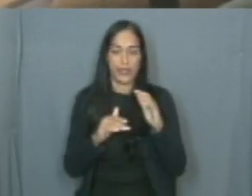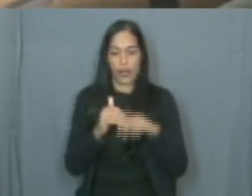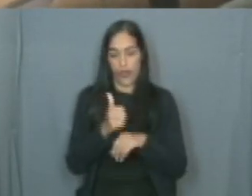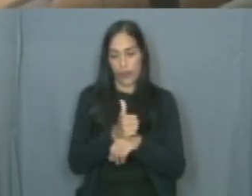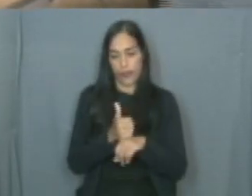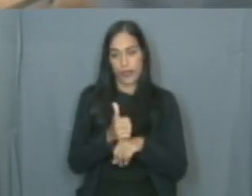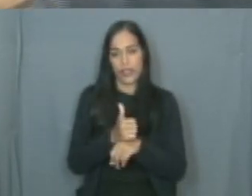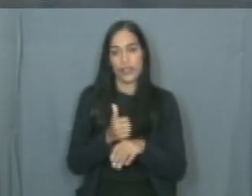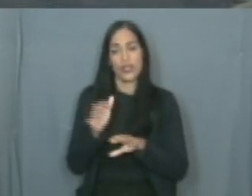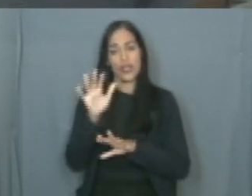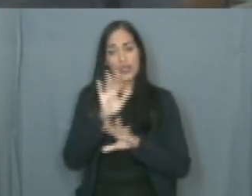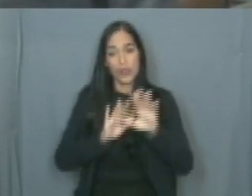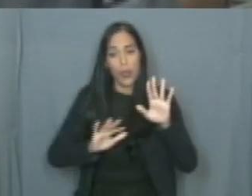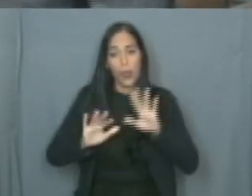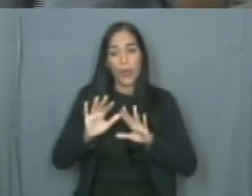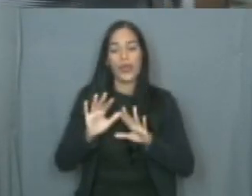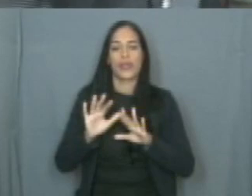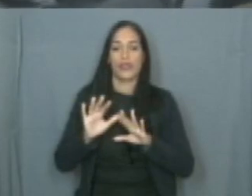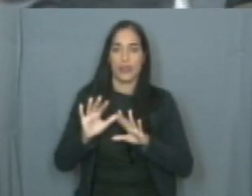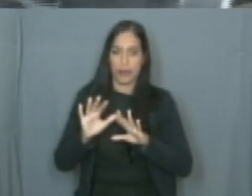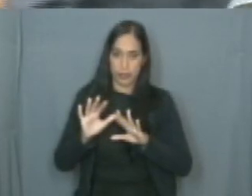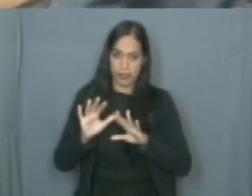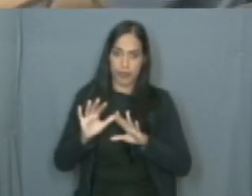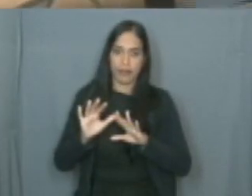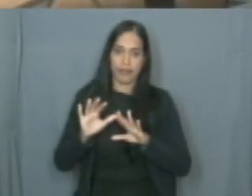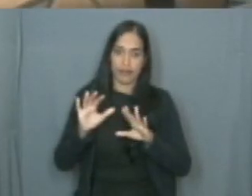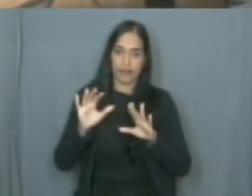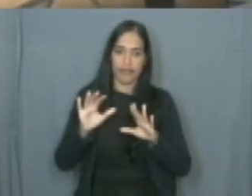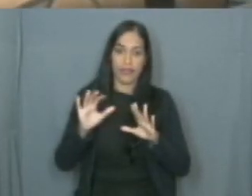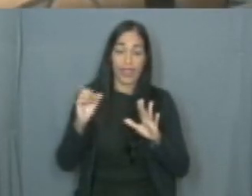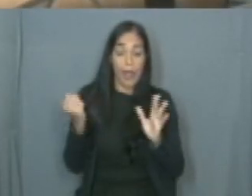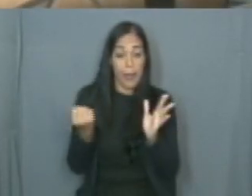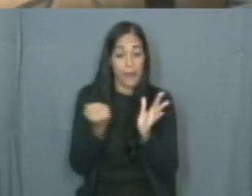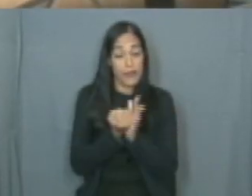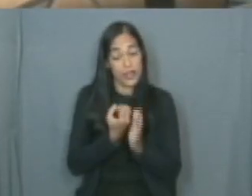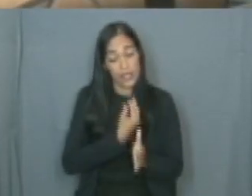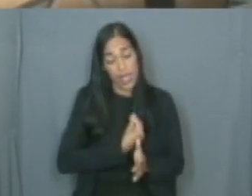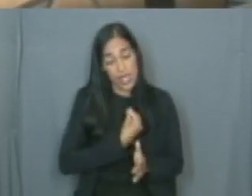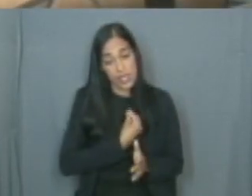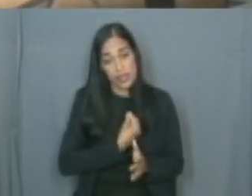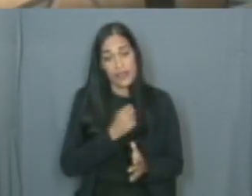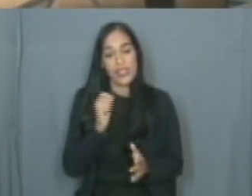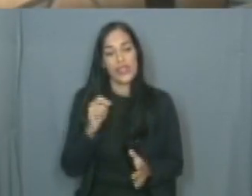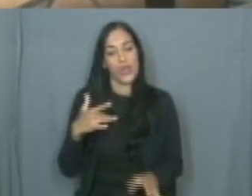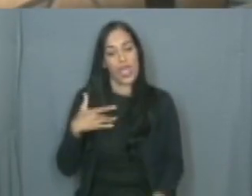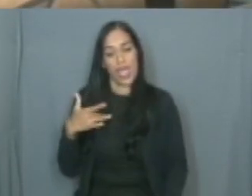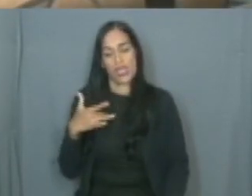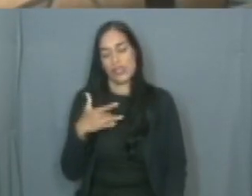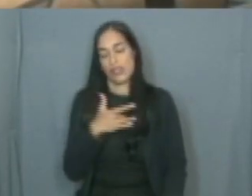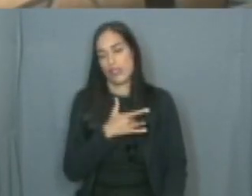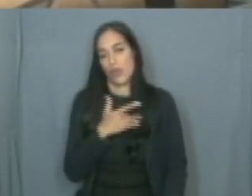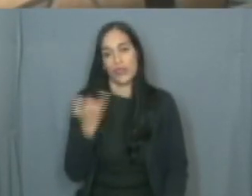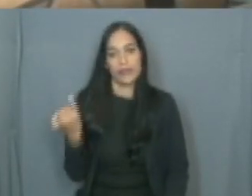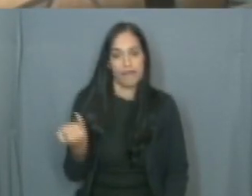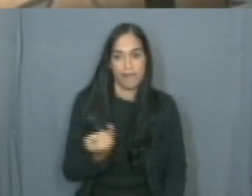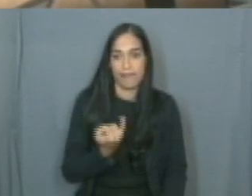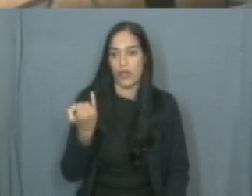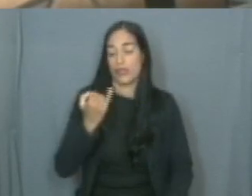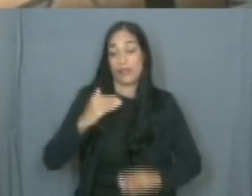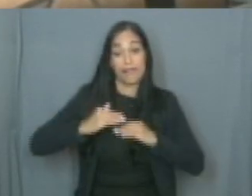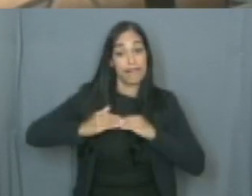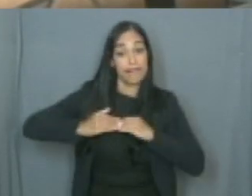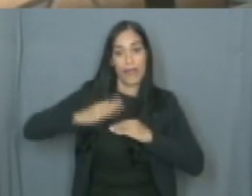profissionais que cuidam, que zelam daquele que é o maior patrimônio da vida do recifense, que é a sua saúde. Mas é importante trazer